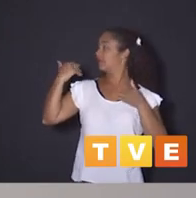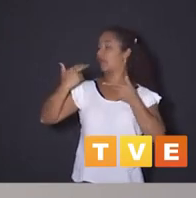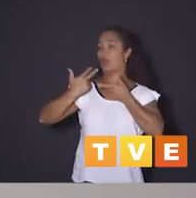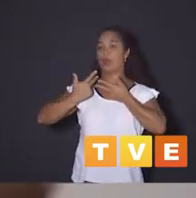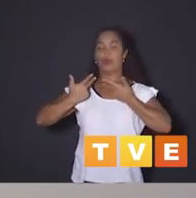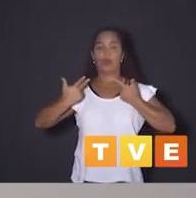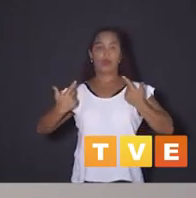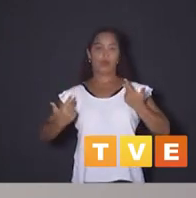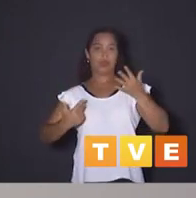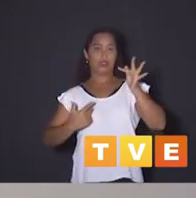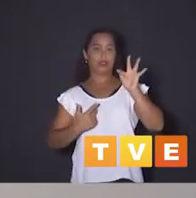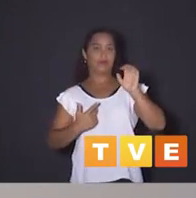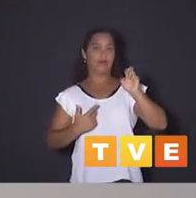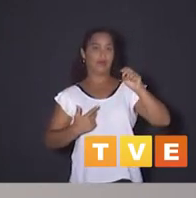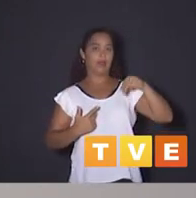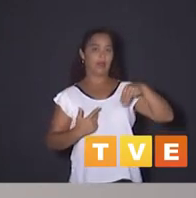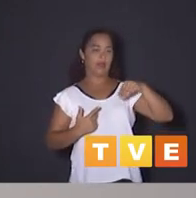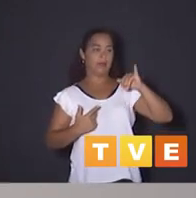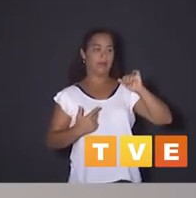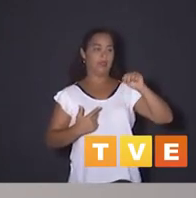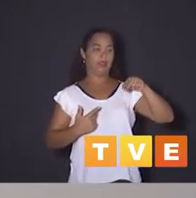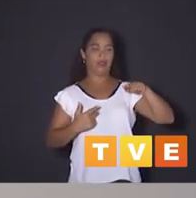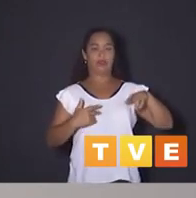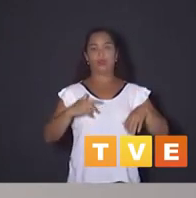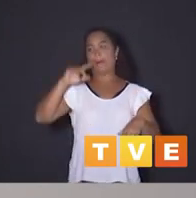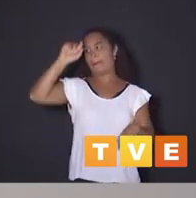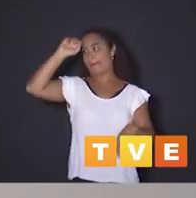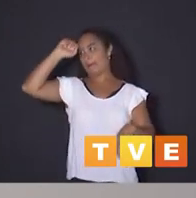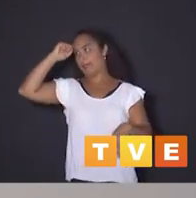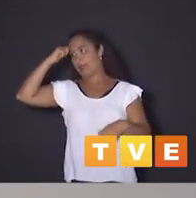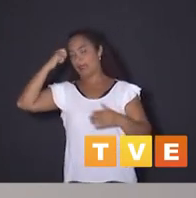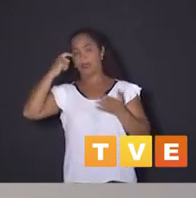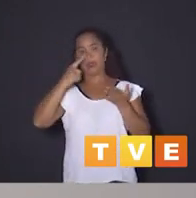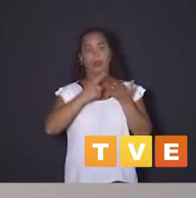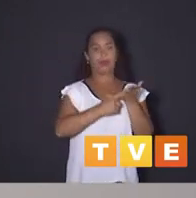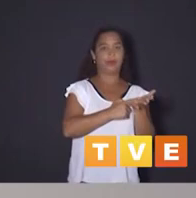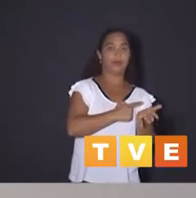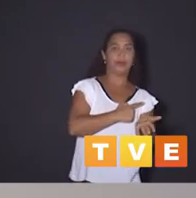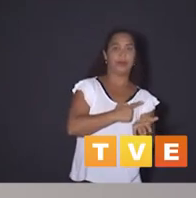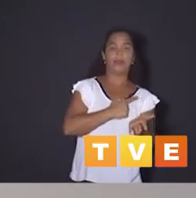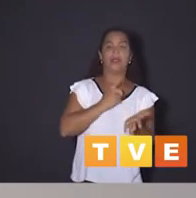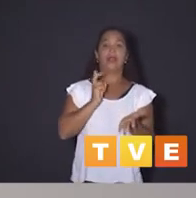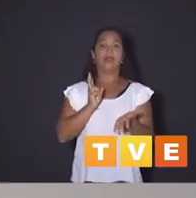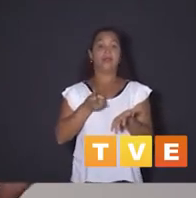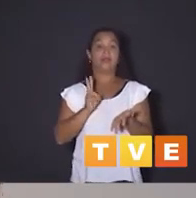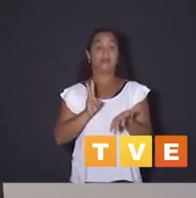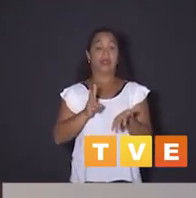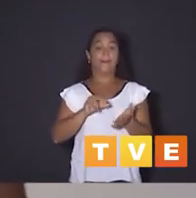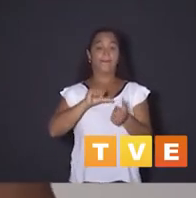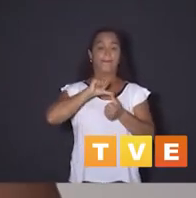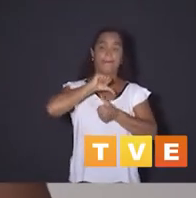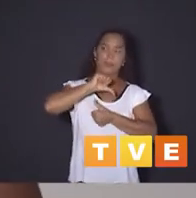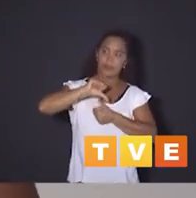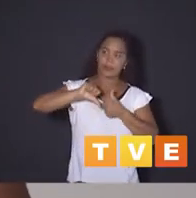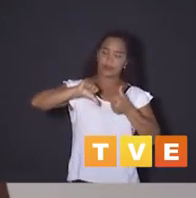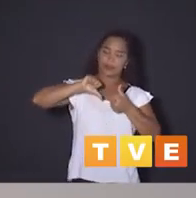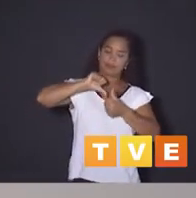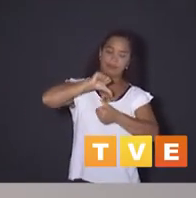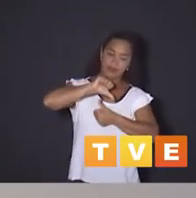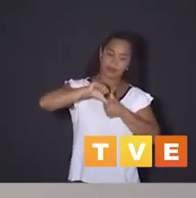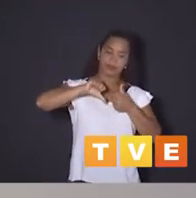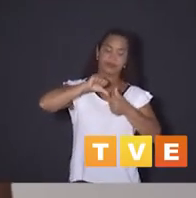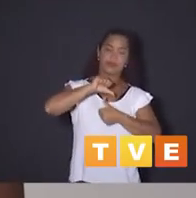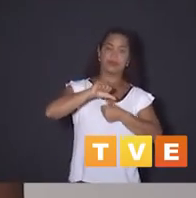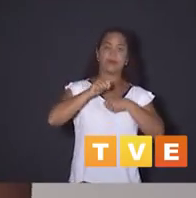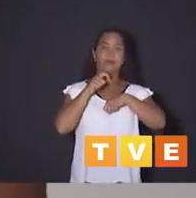feminilidade masculinidade branquitude o negritude são o tempo inteiro ressignificados né esse estamos num